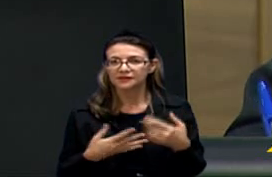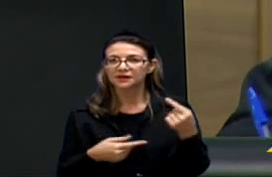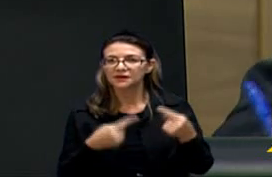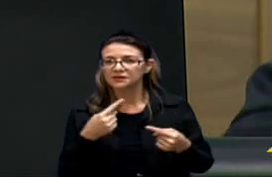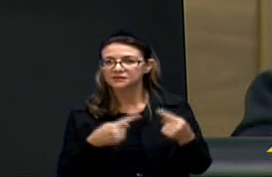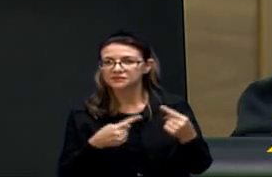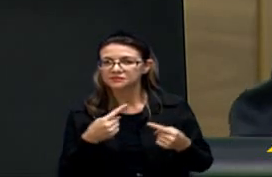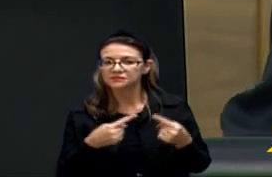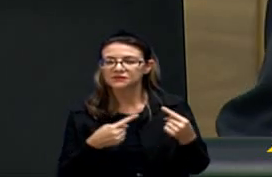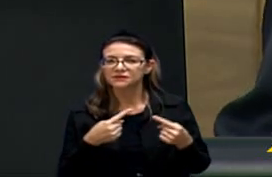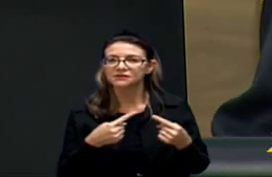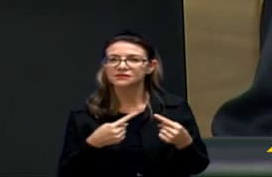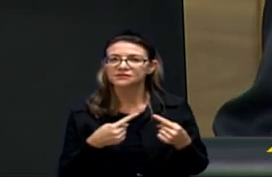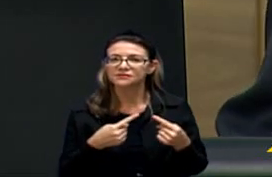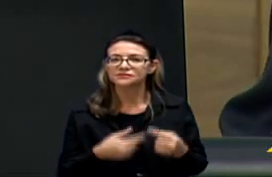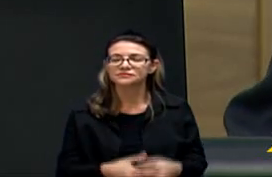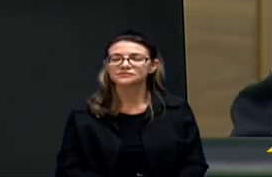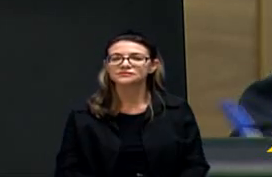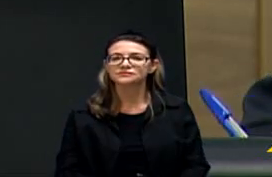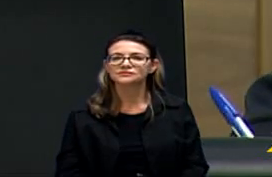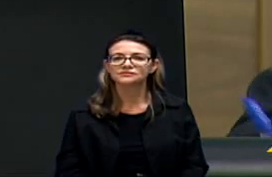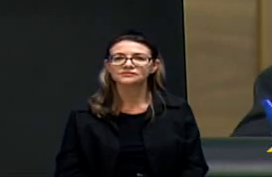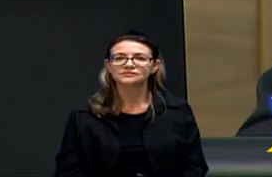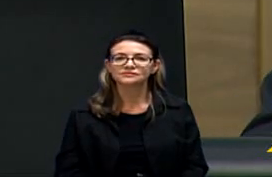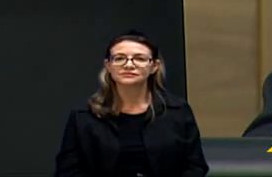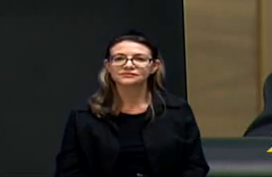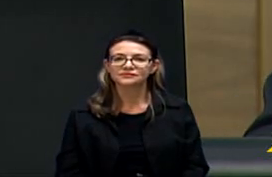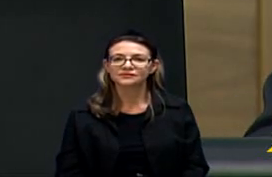o parecer Aí teria que derrubar o